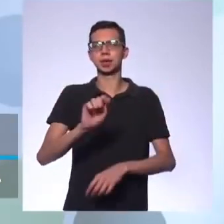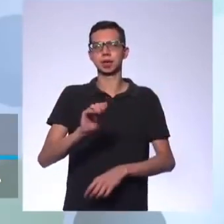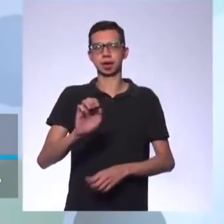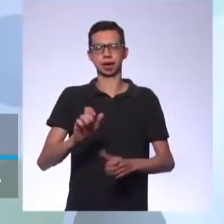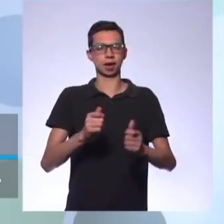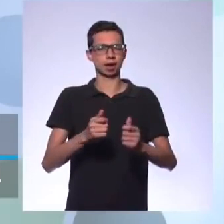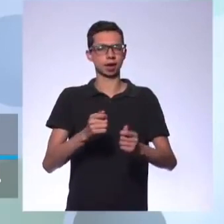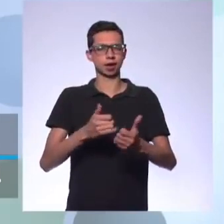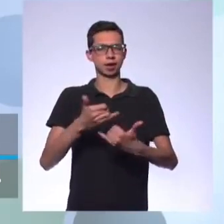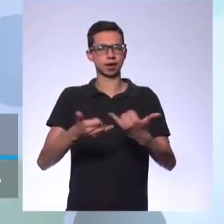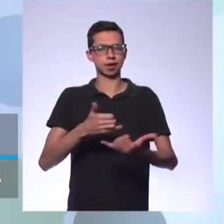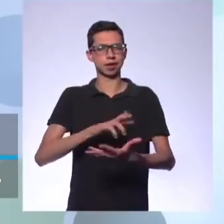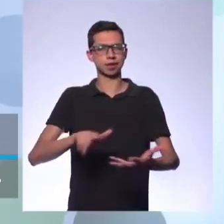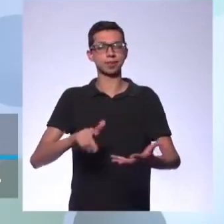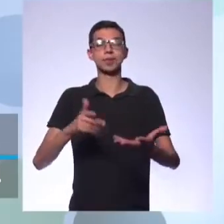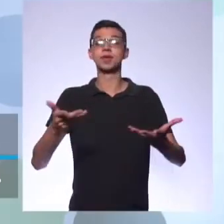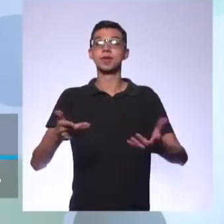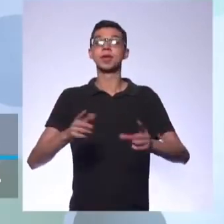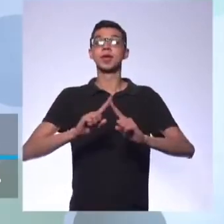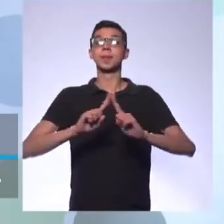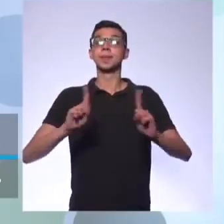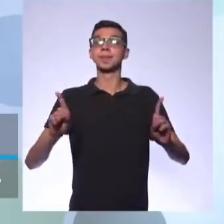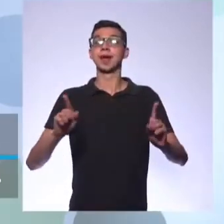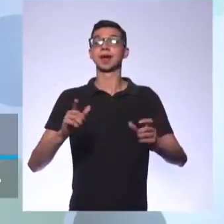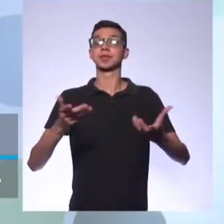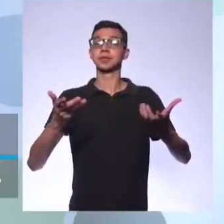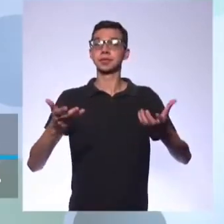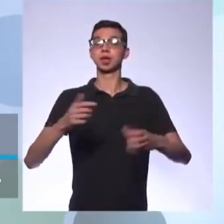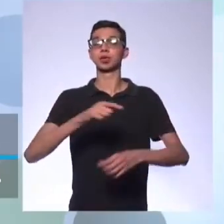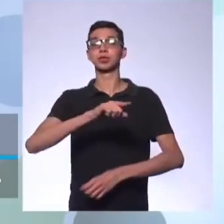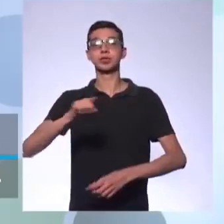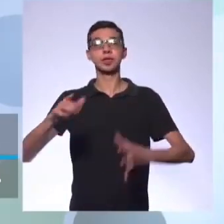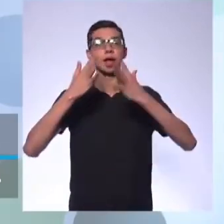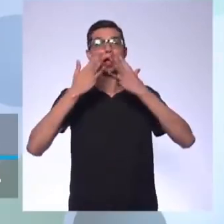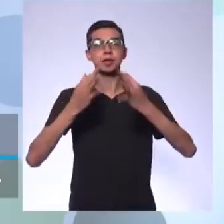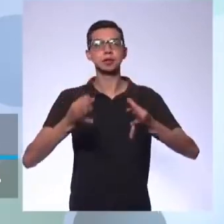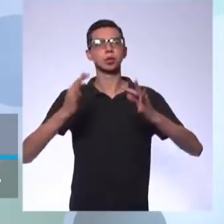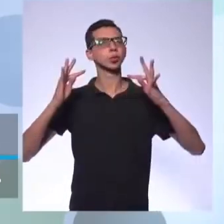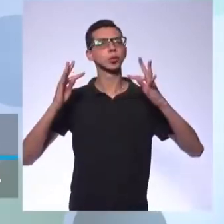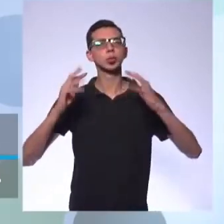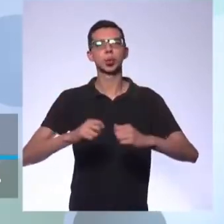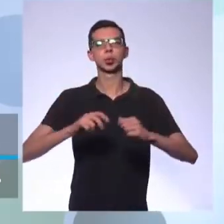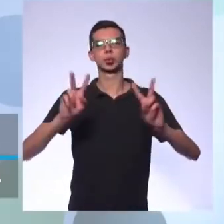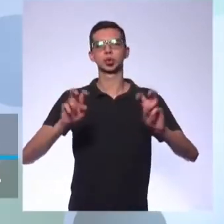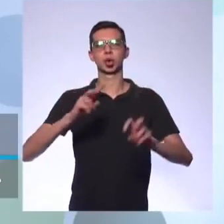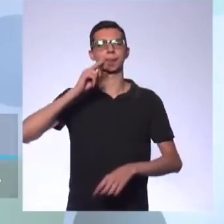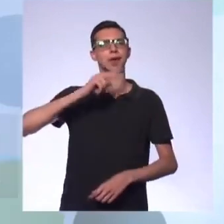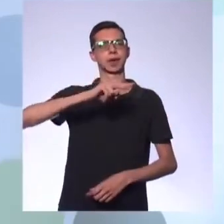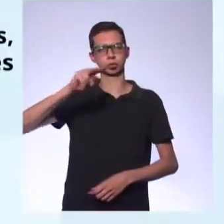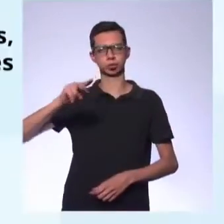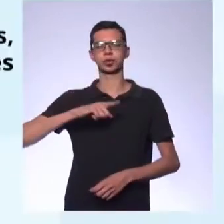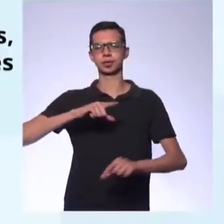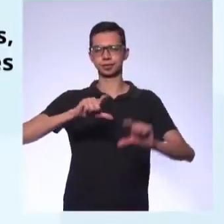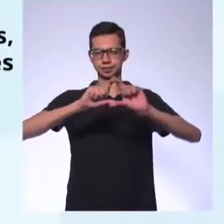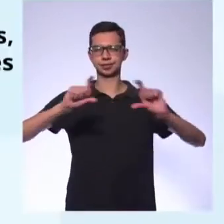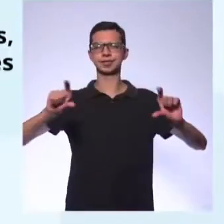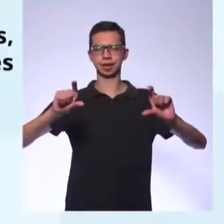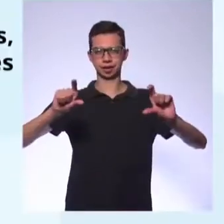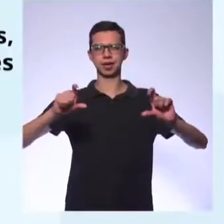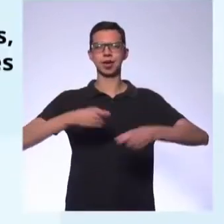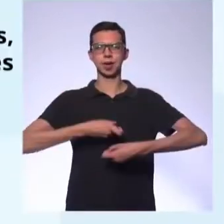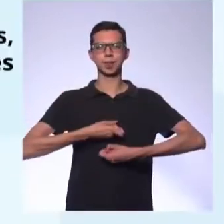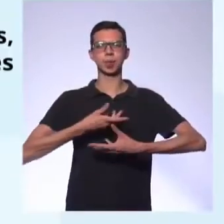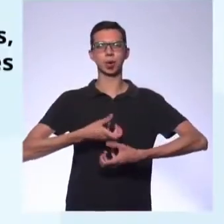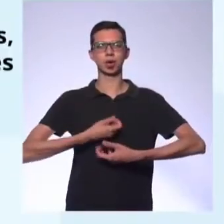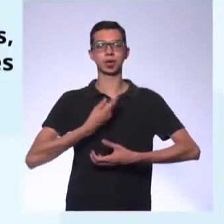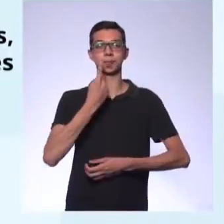Então, a ideia é chamar vocês para todos os universos da leitura, né? Tem um trecho do poema que é assim, olha só na tela. Usar a língua